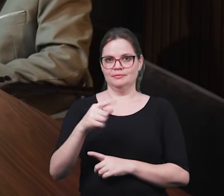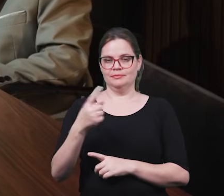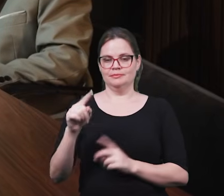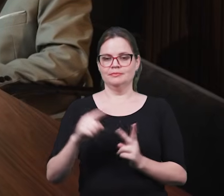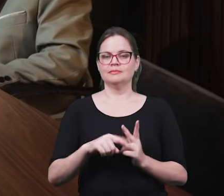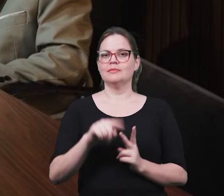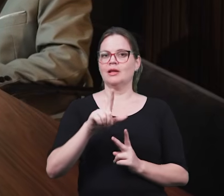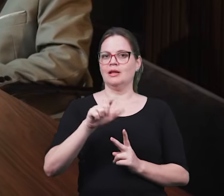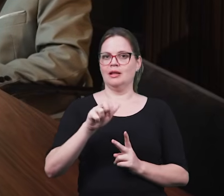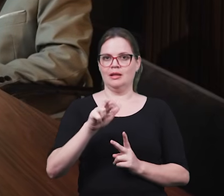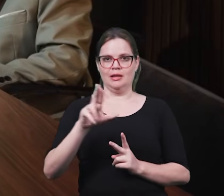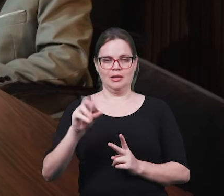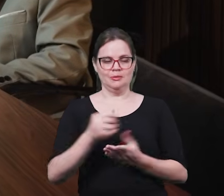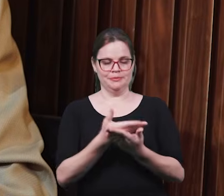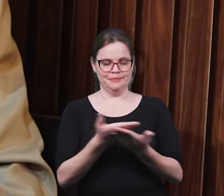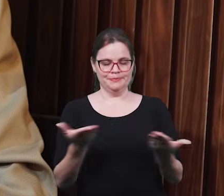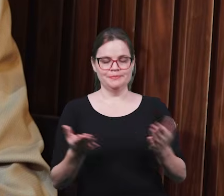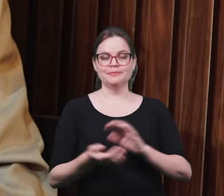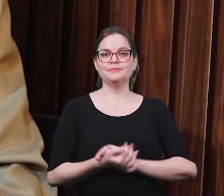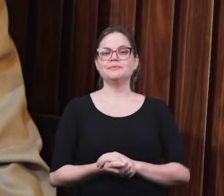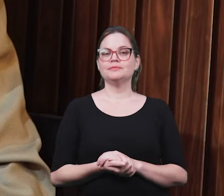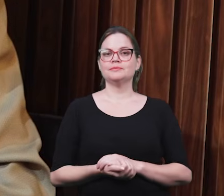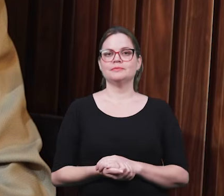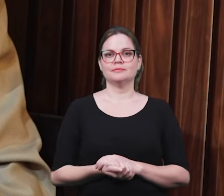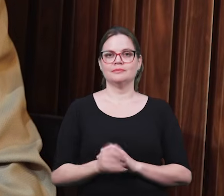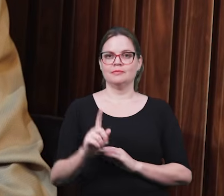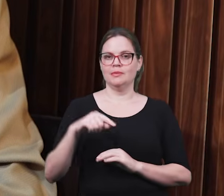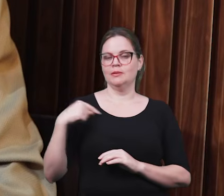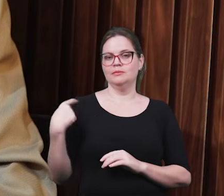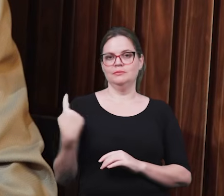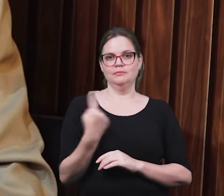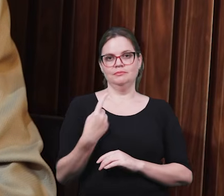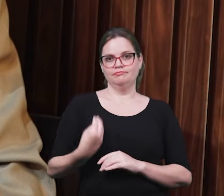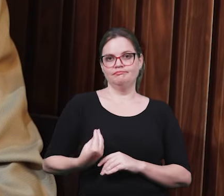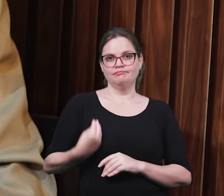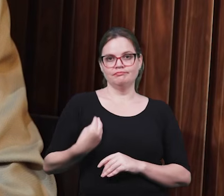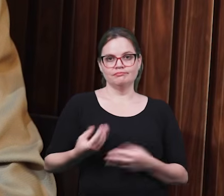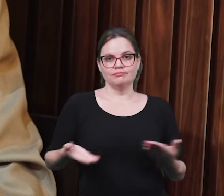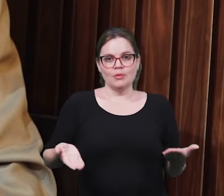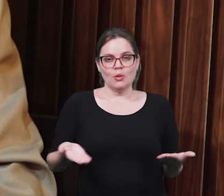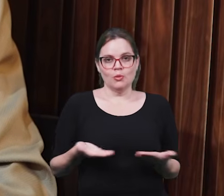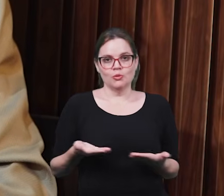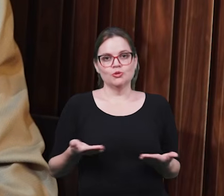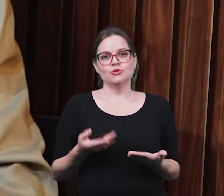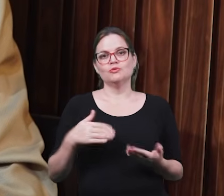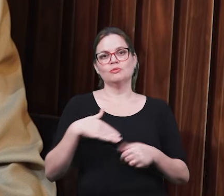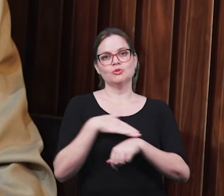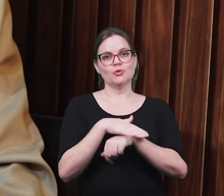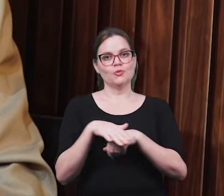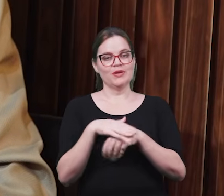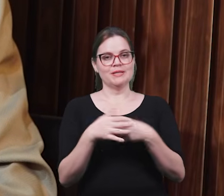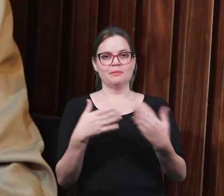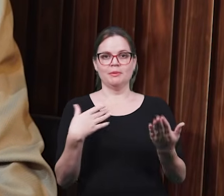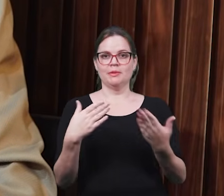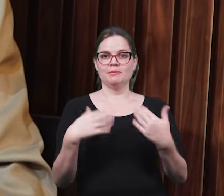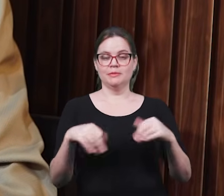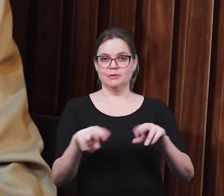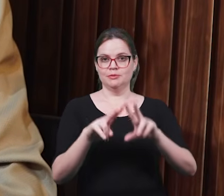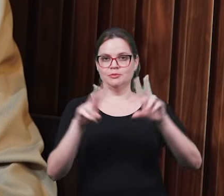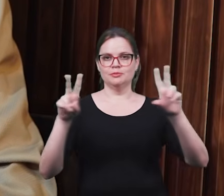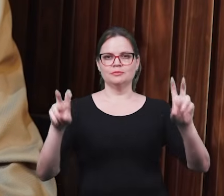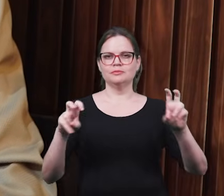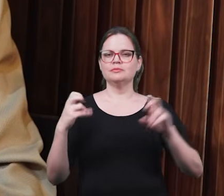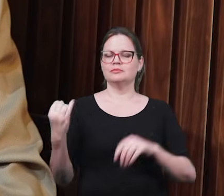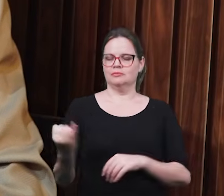Lauro. Paz do Senhor. E nós vamos estar aqui nesse episódio começando a falar sobre